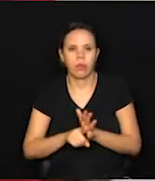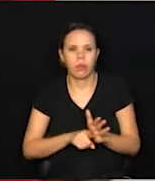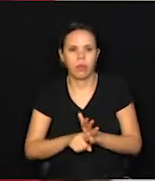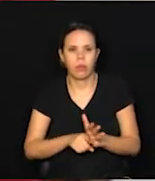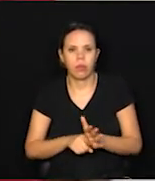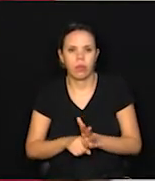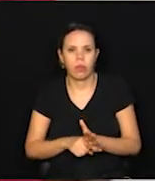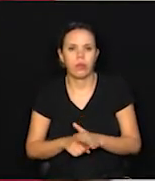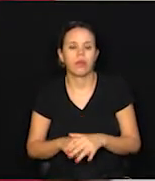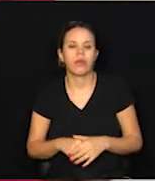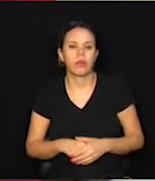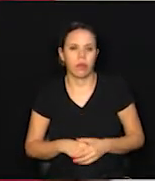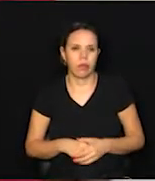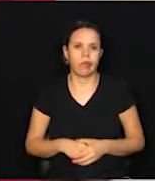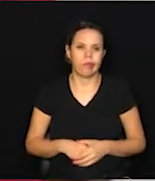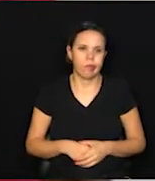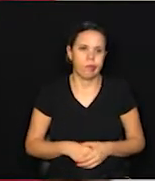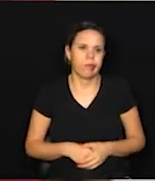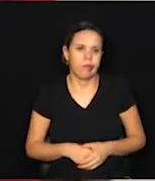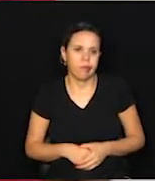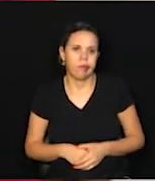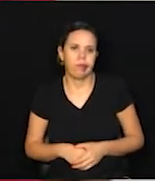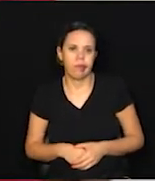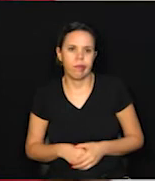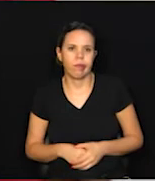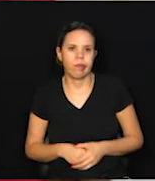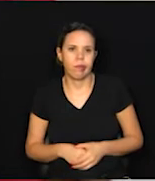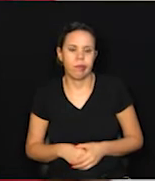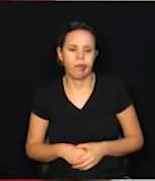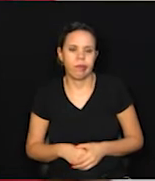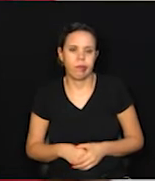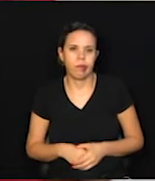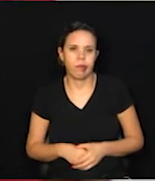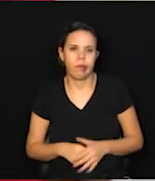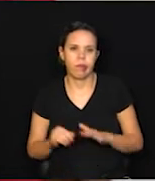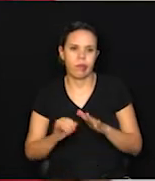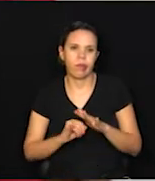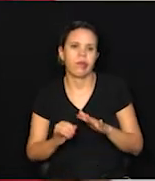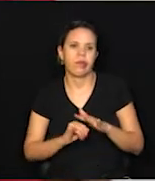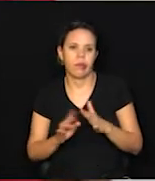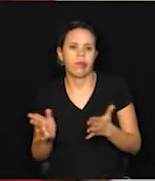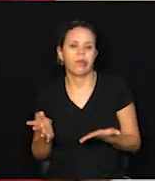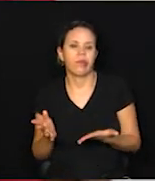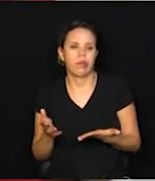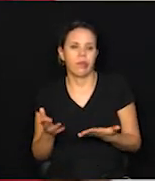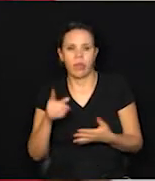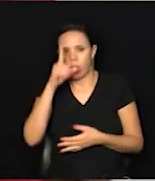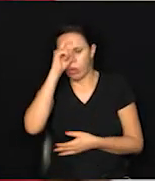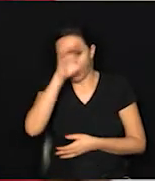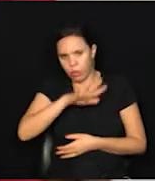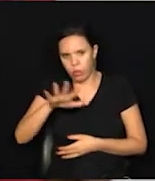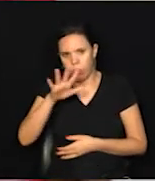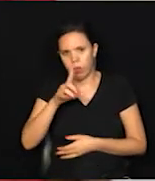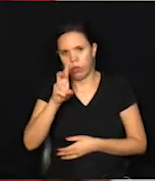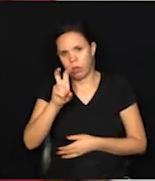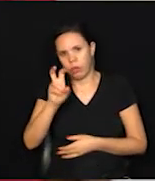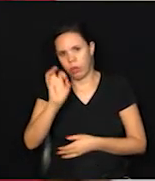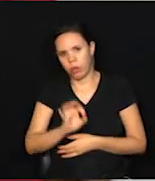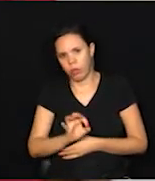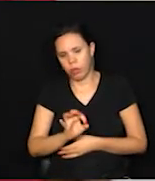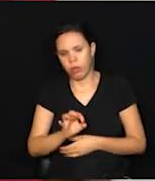mortalidade institucional, tá? Os índices de mortalidade institucional, que normalmente são ao redor de